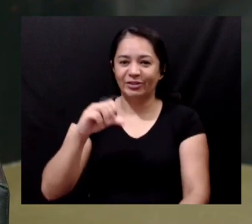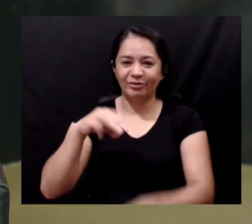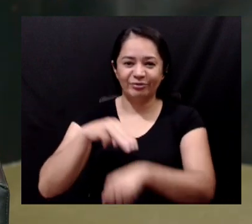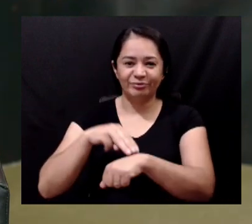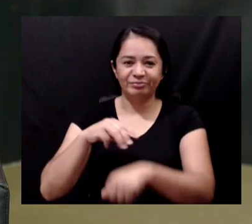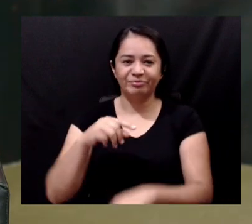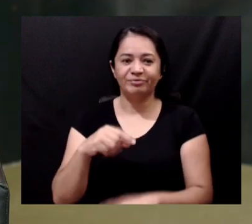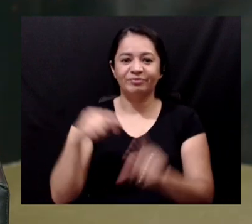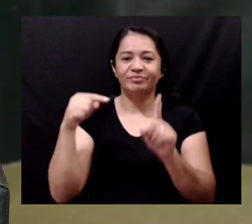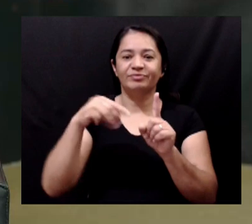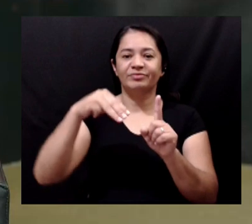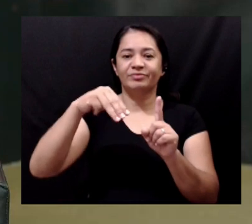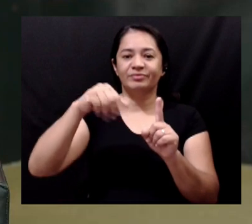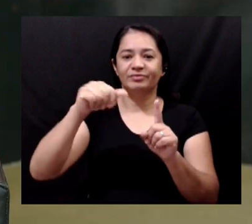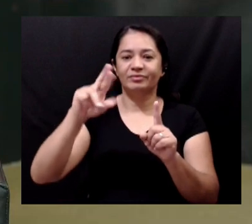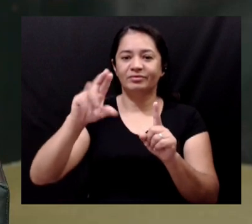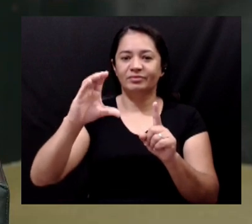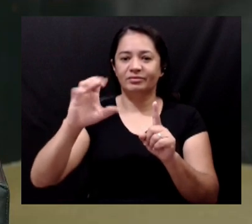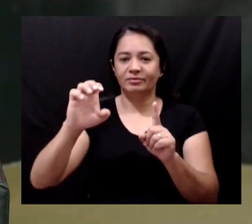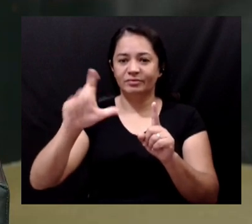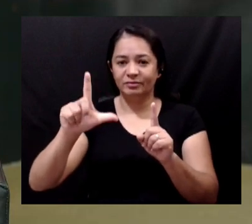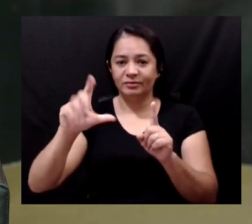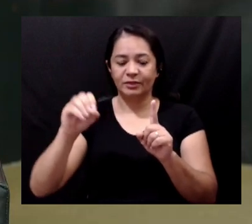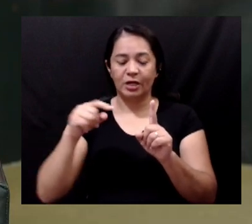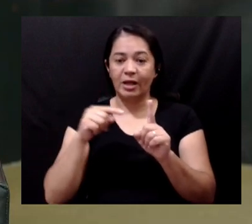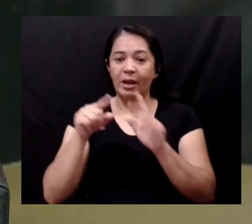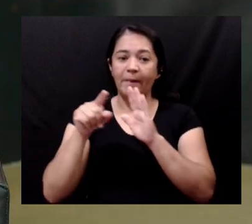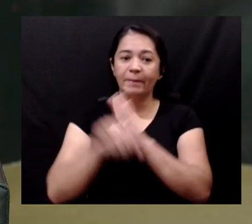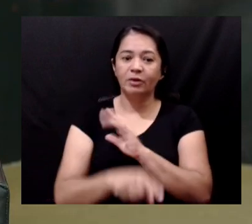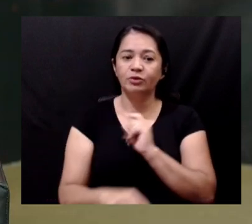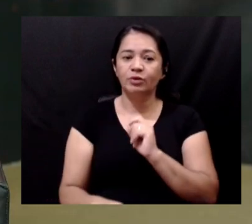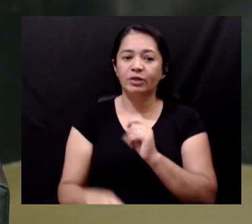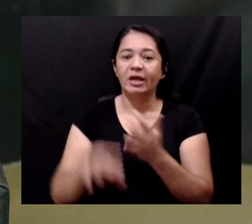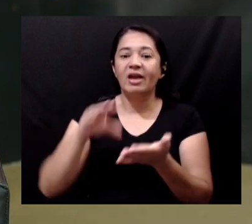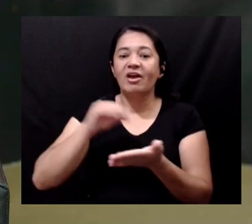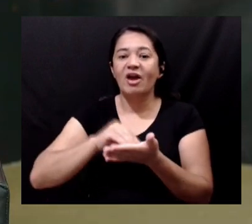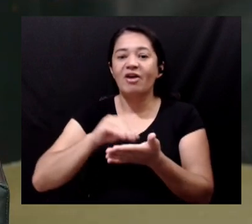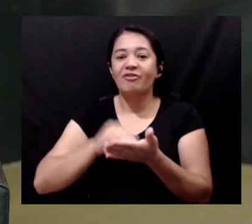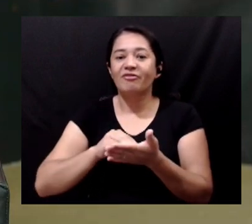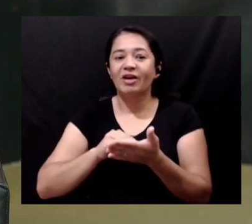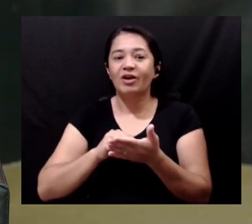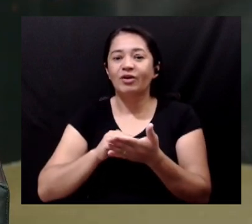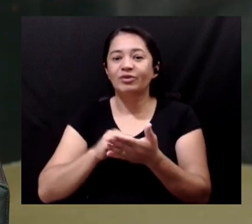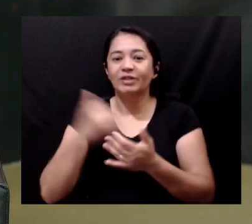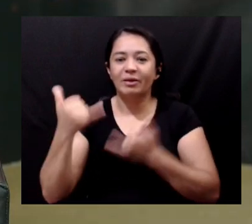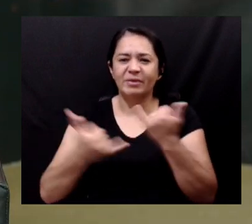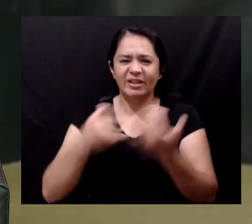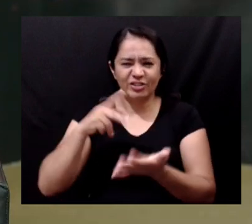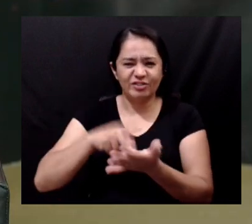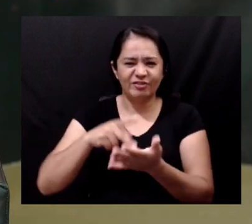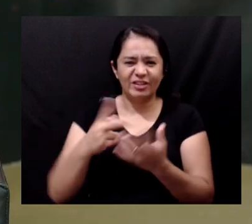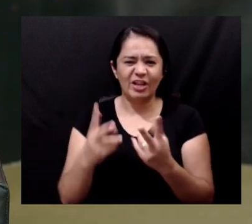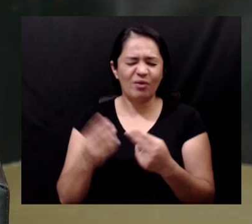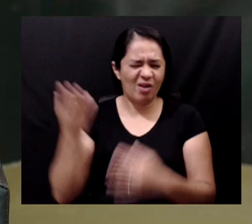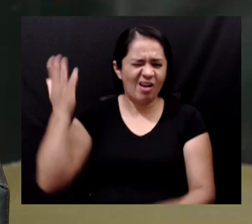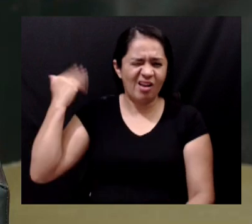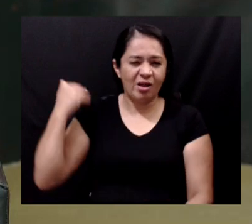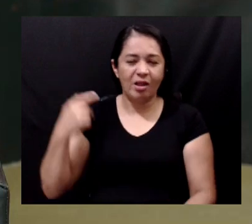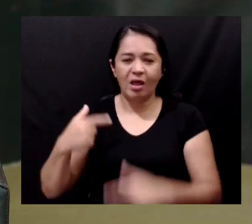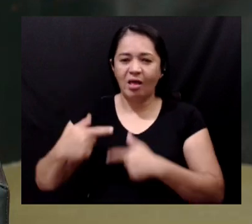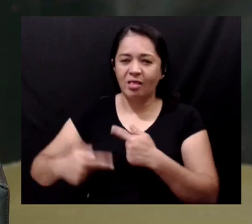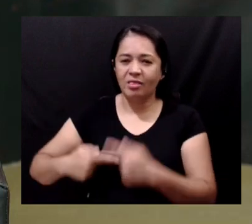Santa Genebra: "Está faltando jogo de verdade como antigamente, vocês não acham? Essa geração abusa. Cadê o bom e